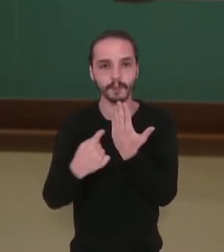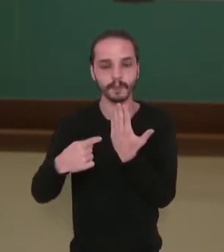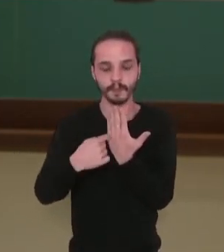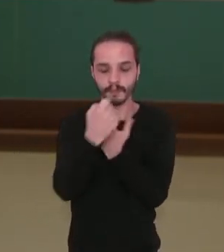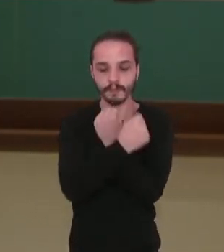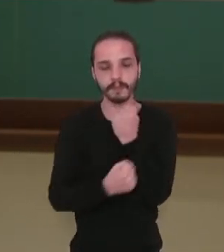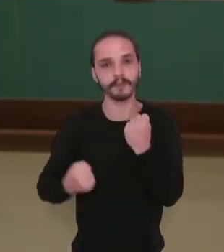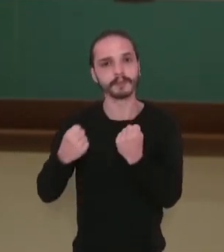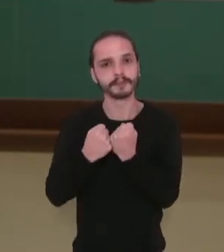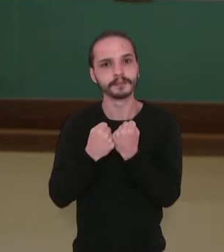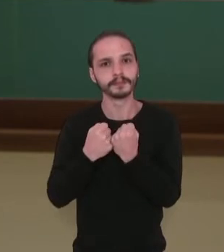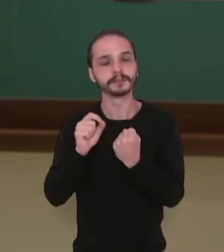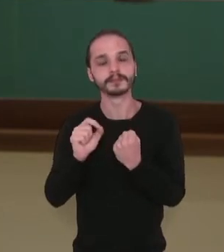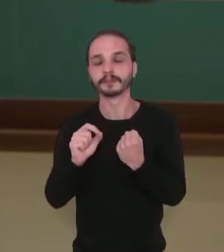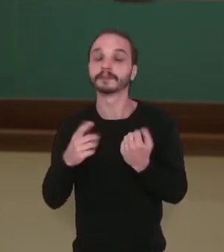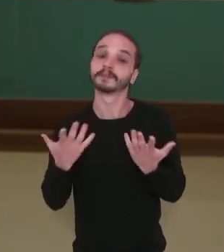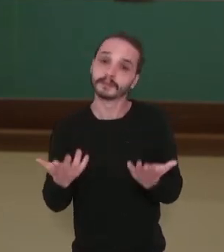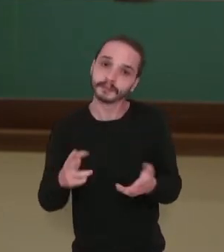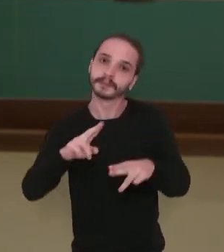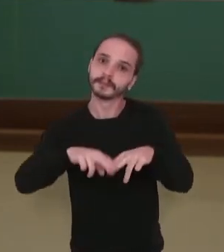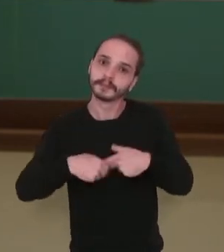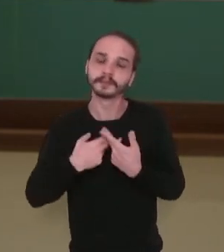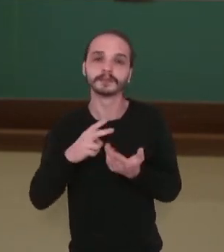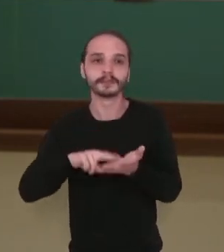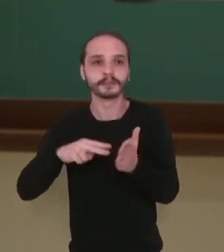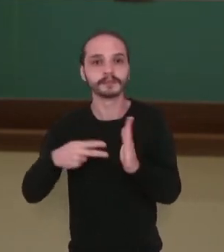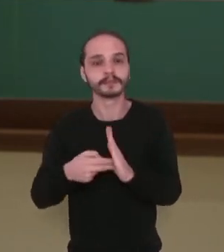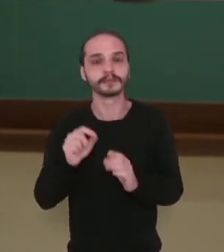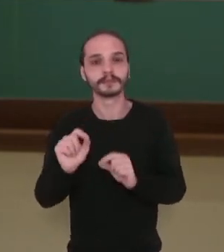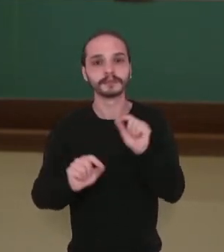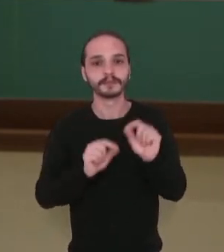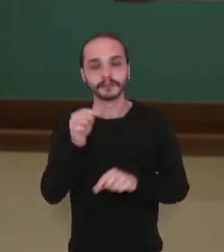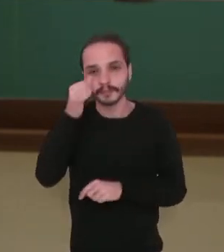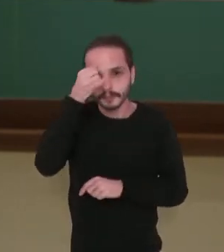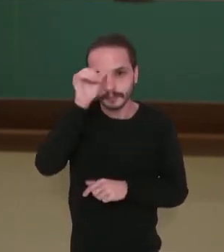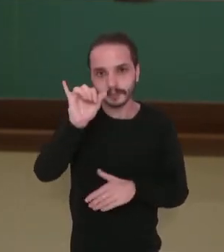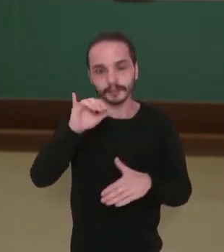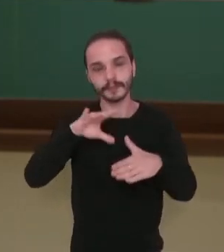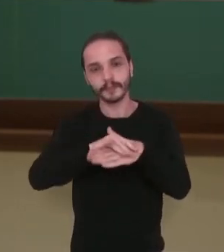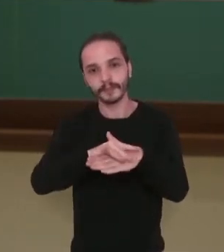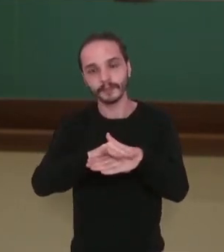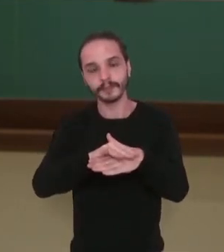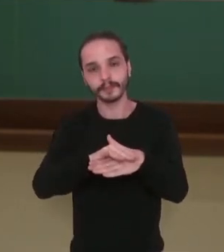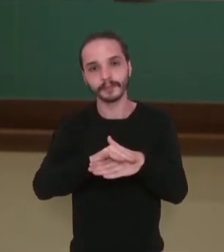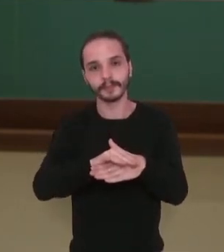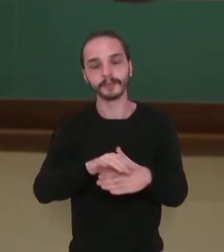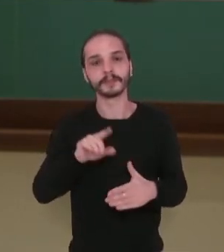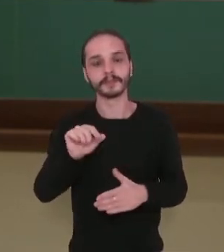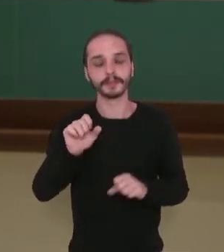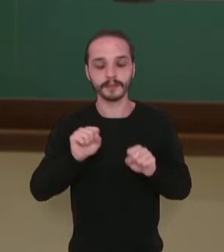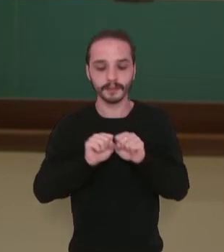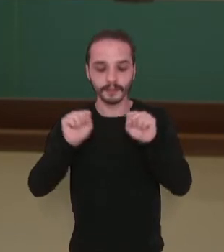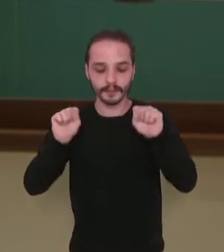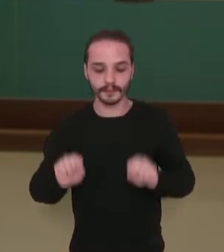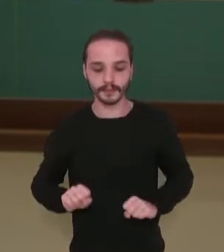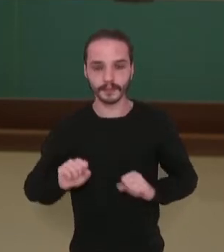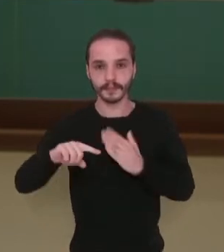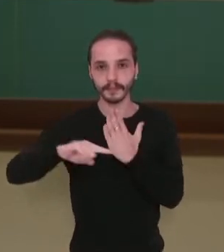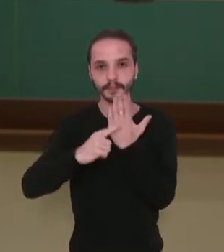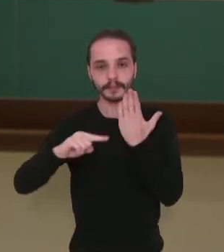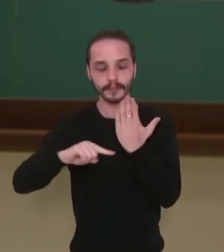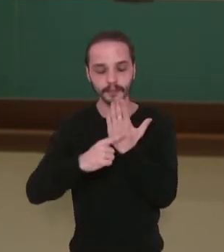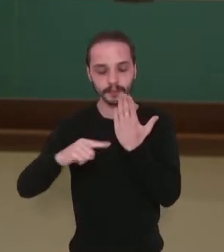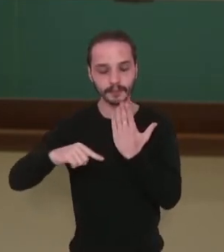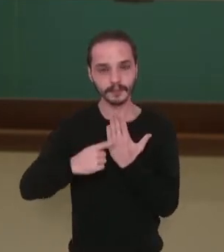Daí, então, todo o sentido, né? Se prevenindo de doenças. O nosso sistema imunológico vai estar ali